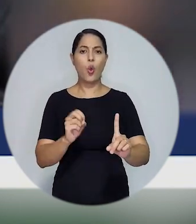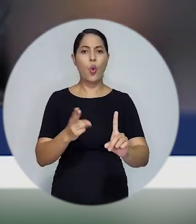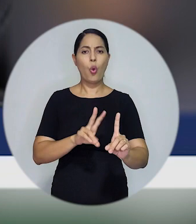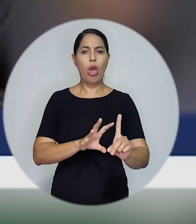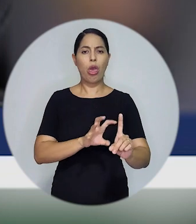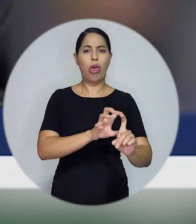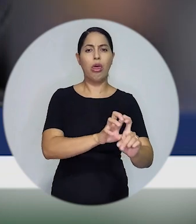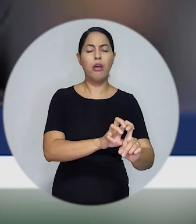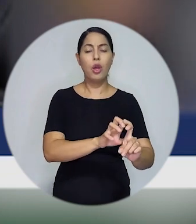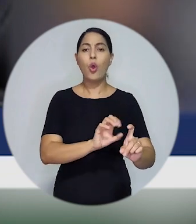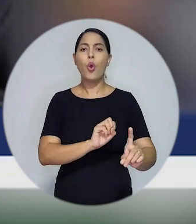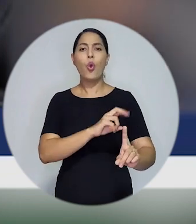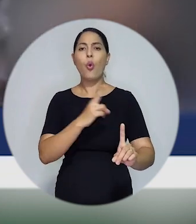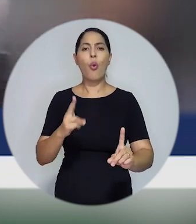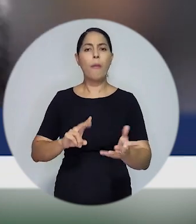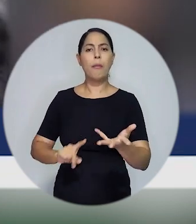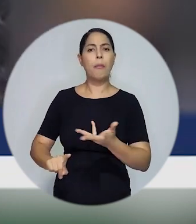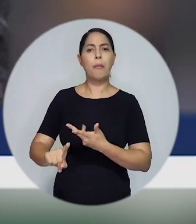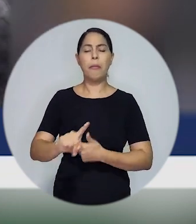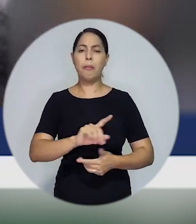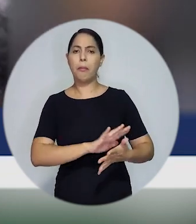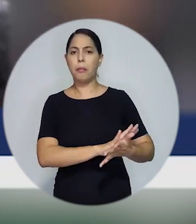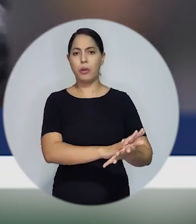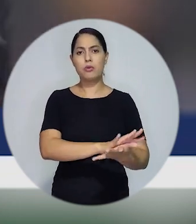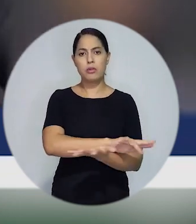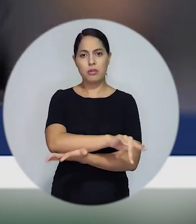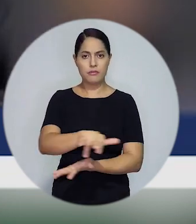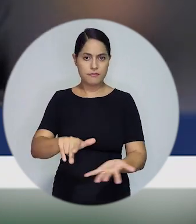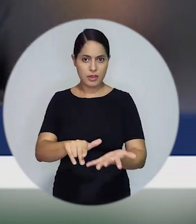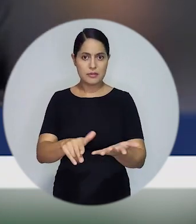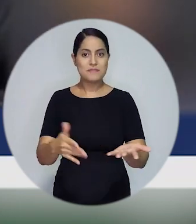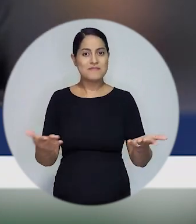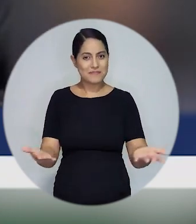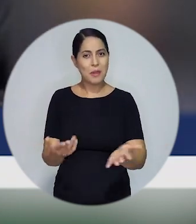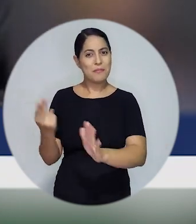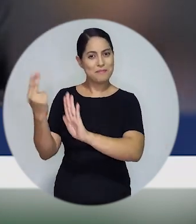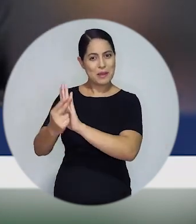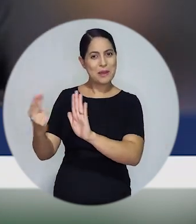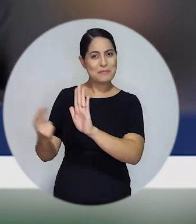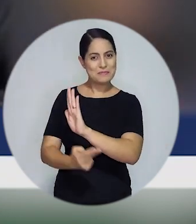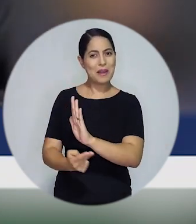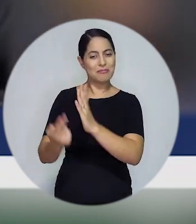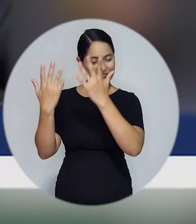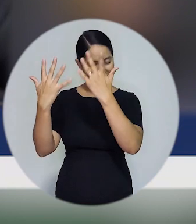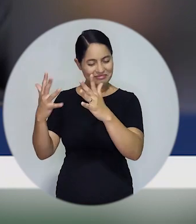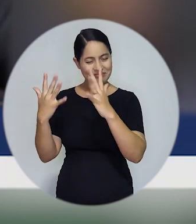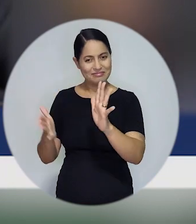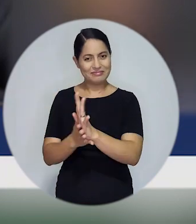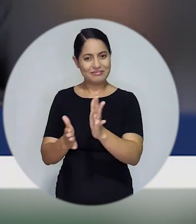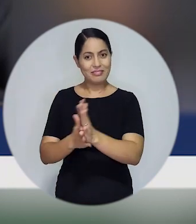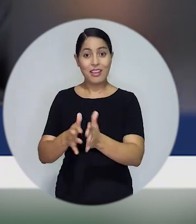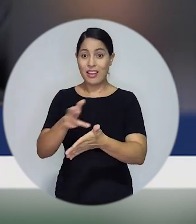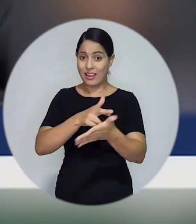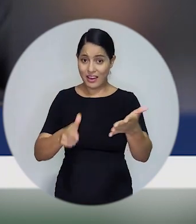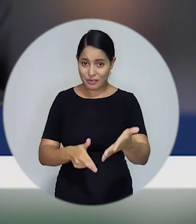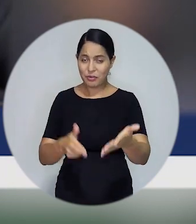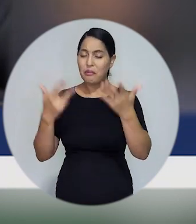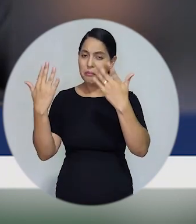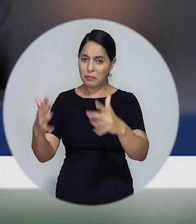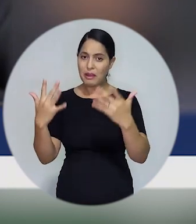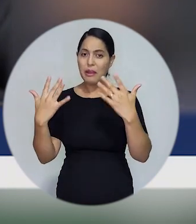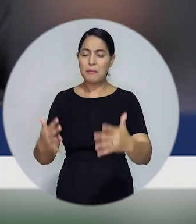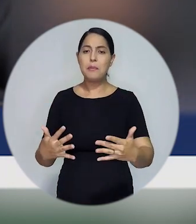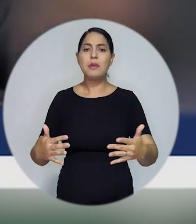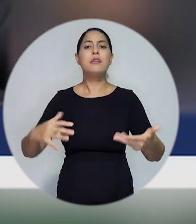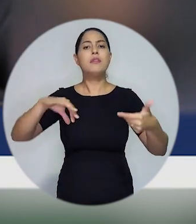sexual, bem como todo tipo de constrangimento. Eu parabenizo as autoras, parabenizo as relatoras